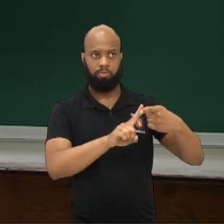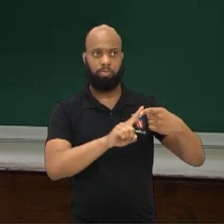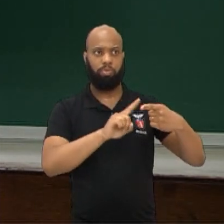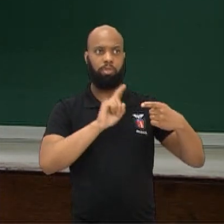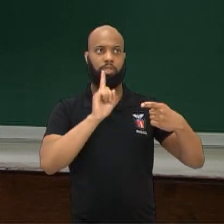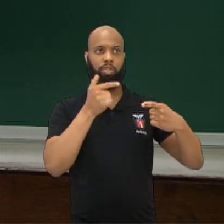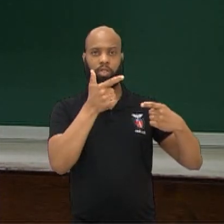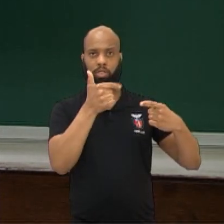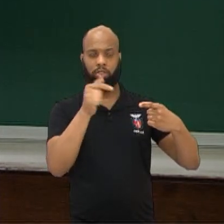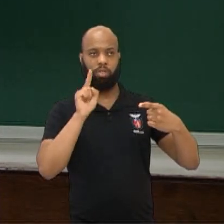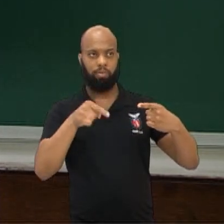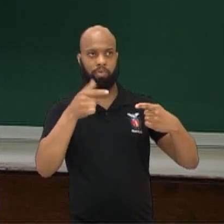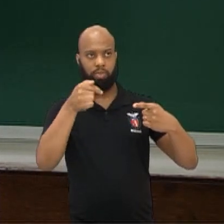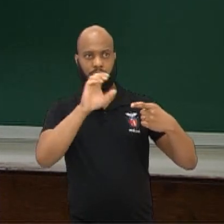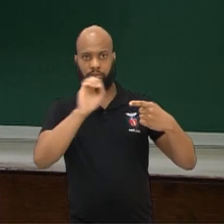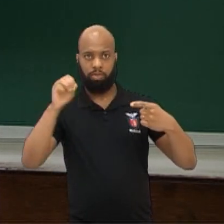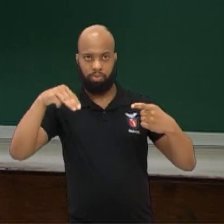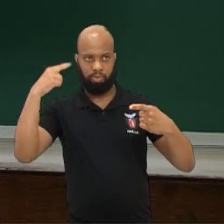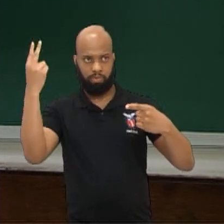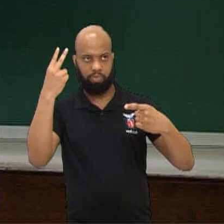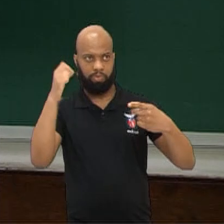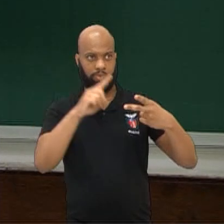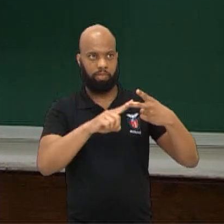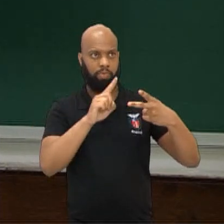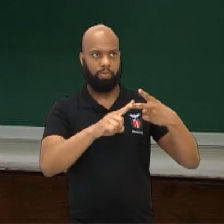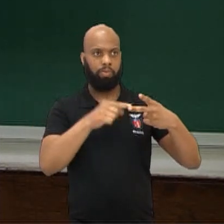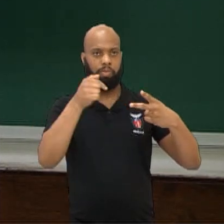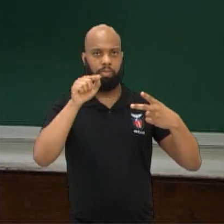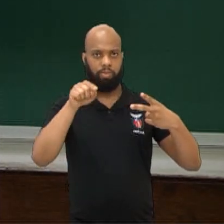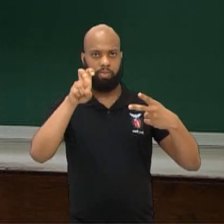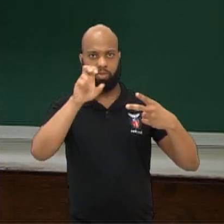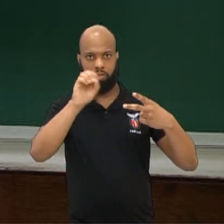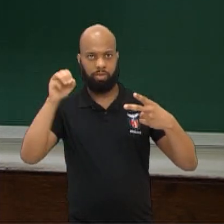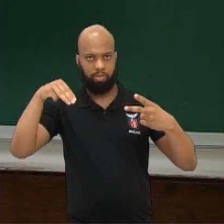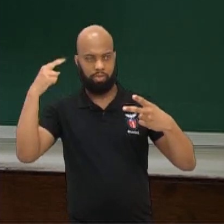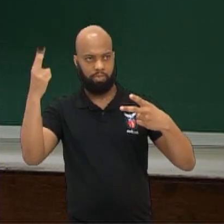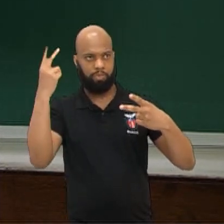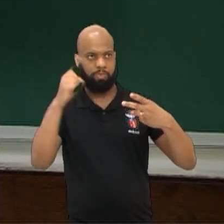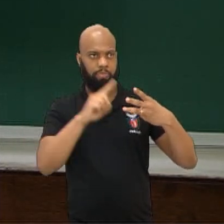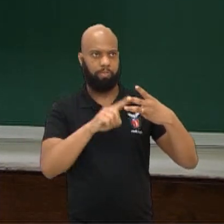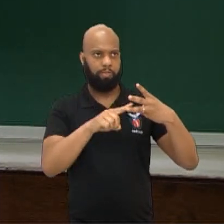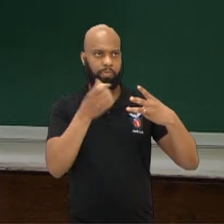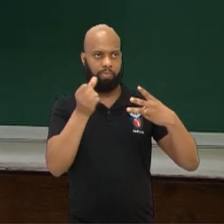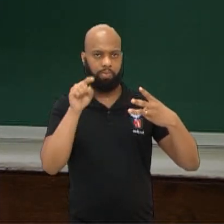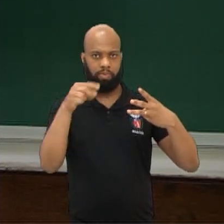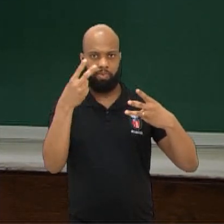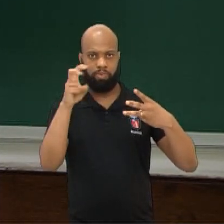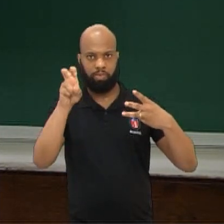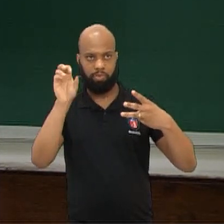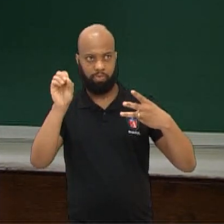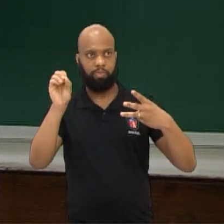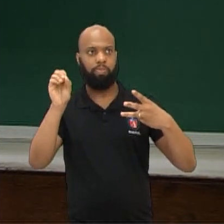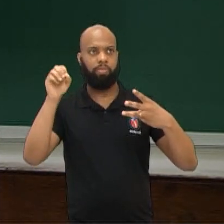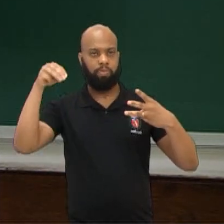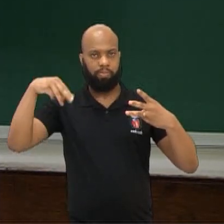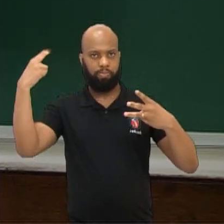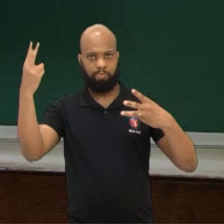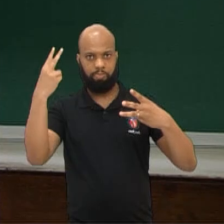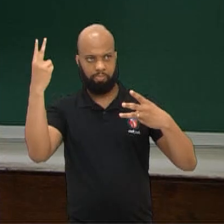A, 12.700 metros quadrados, 7.500 metros quadrados. Letra C,